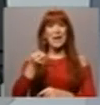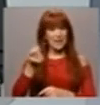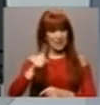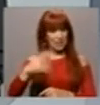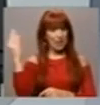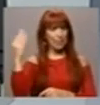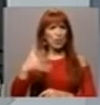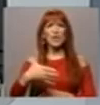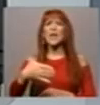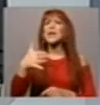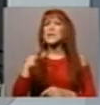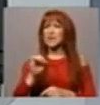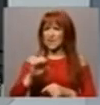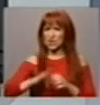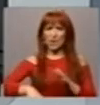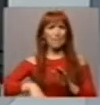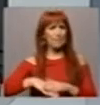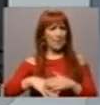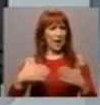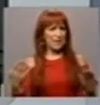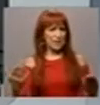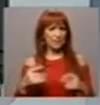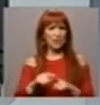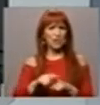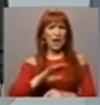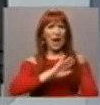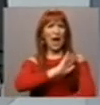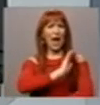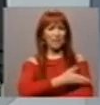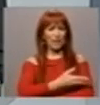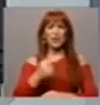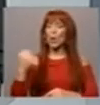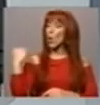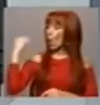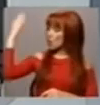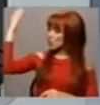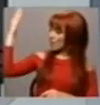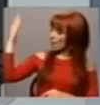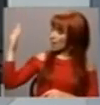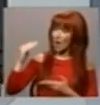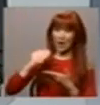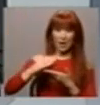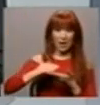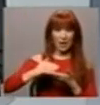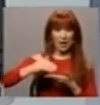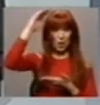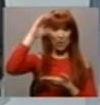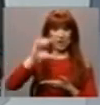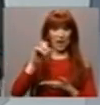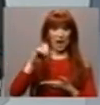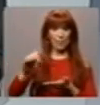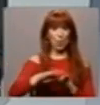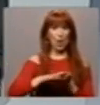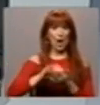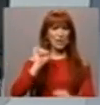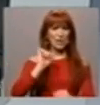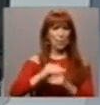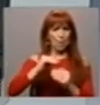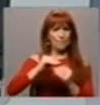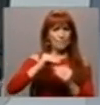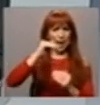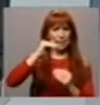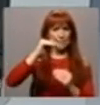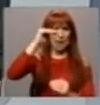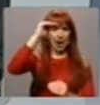Porto, 16 graus de máxima para Aveiro. Na costa ocidental a norte de Cabo Raso, a ondulação irá, portanto, aumentar